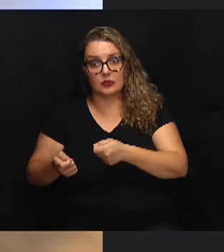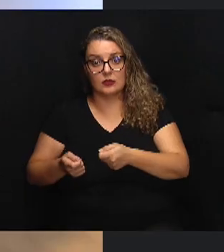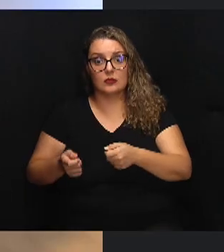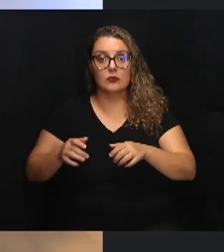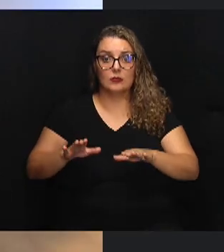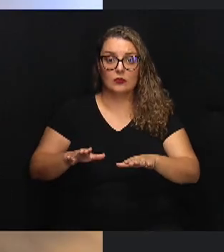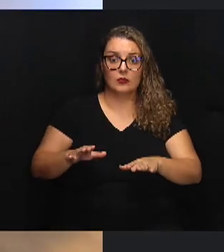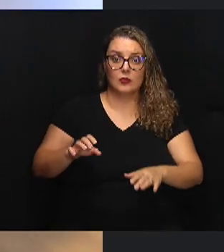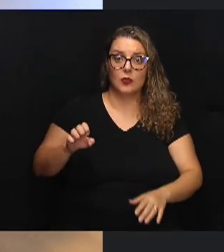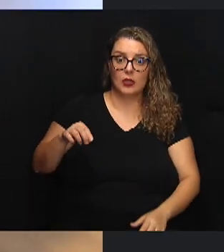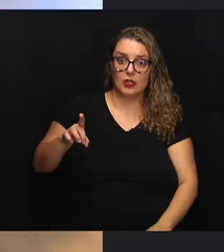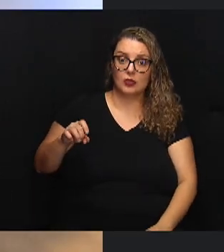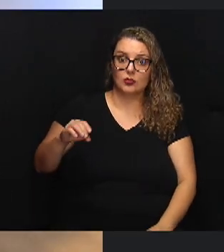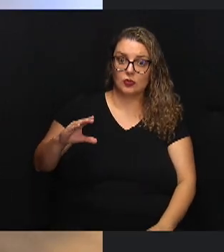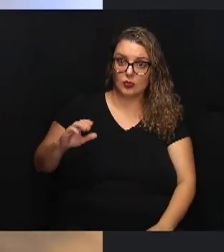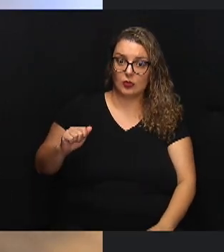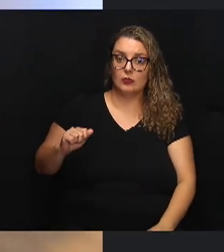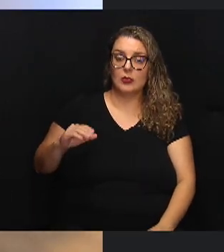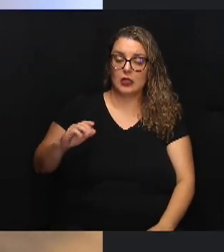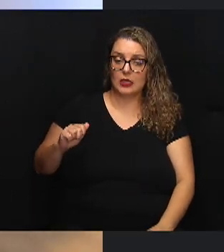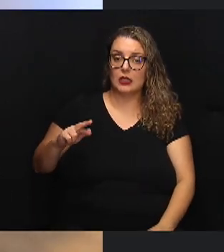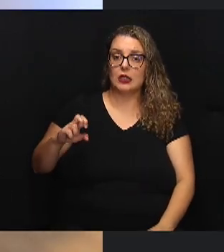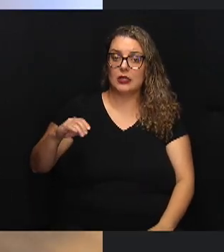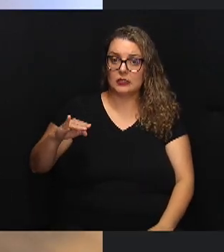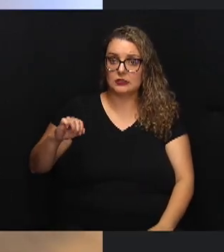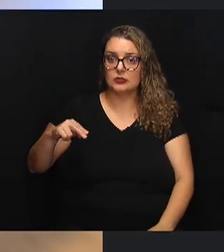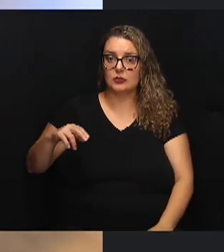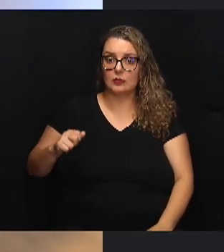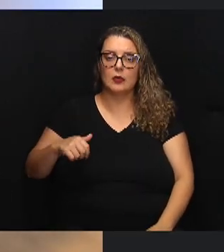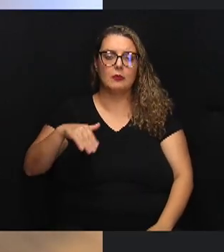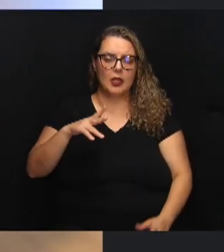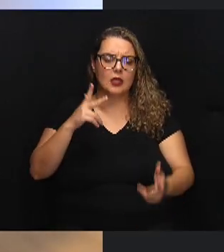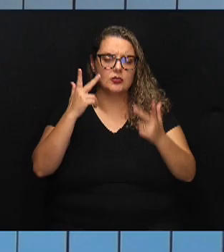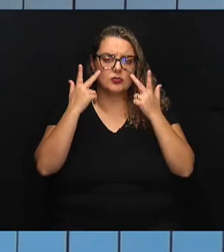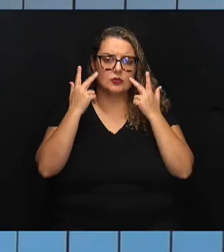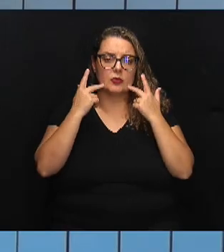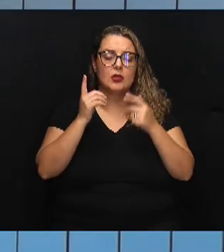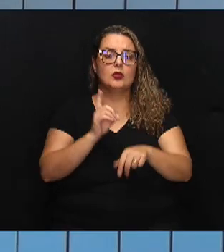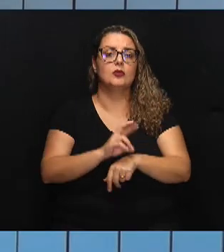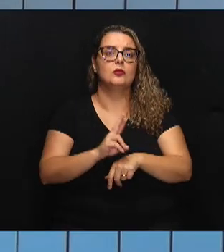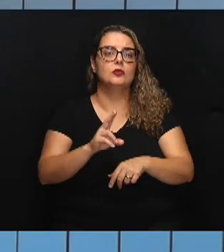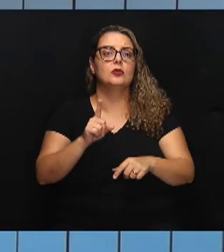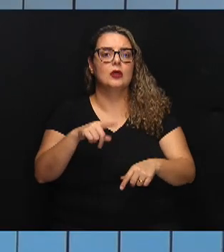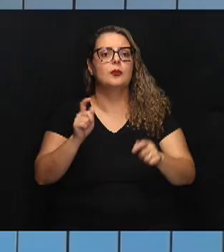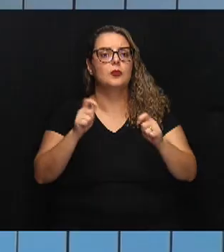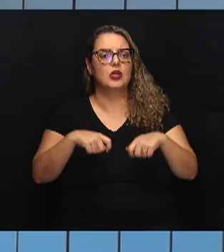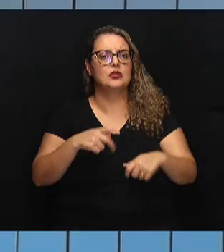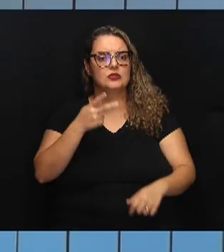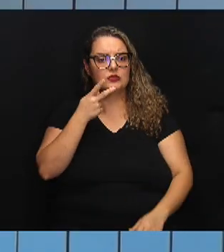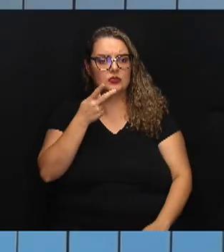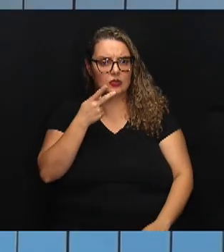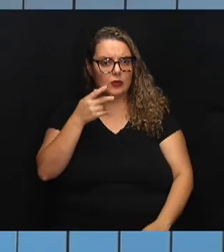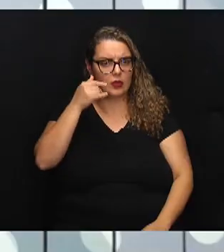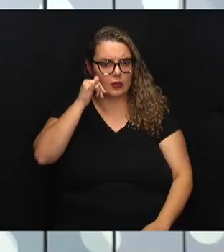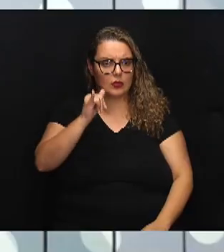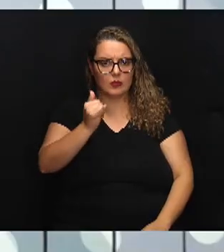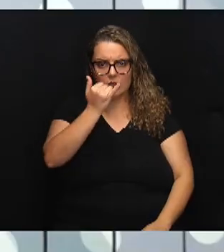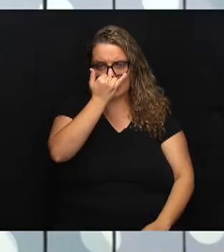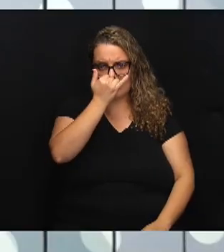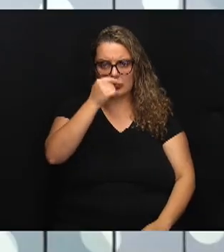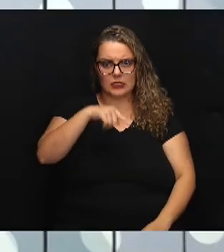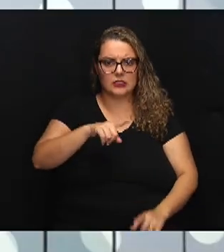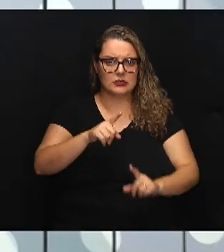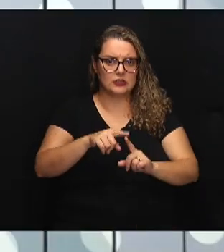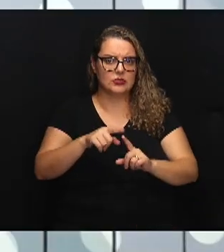o adenocarcinoma realmente é muito mais comum. Doutora Débora, é possível a gente falar em prevenção desse tipo